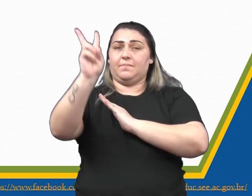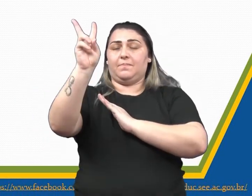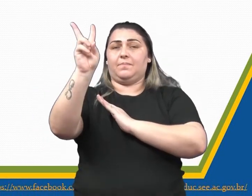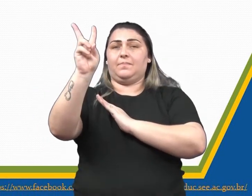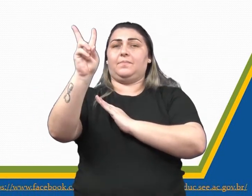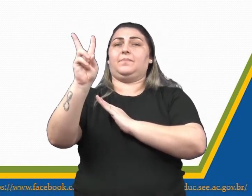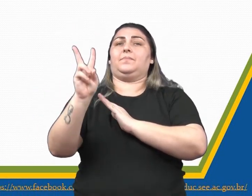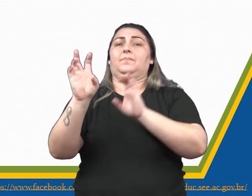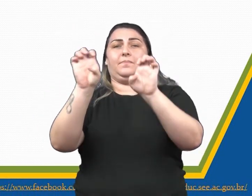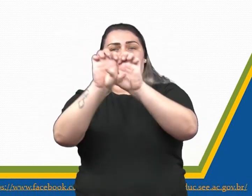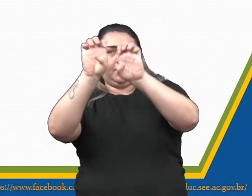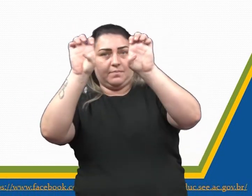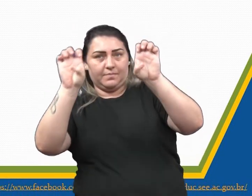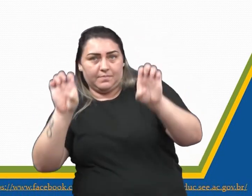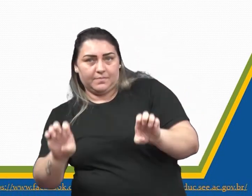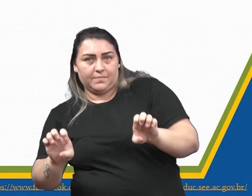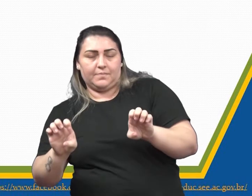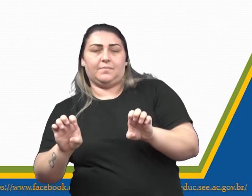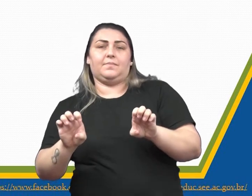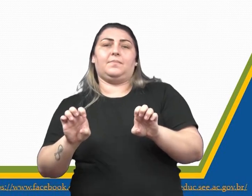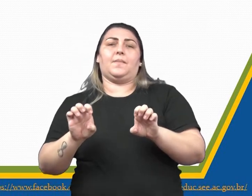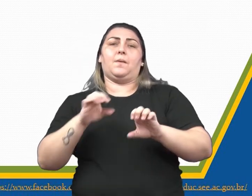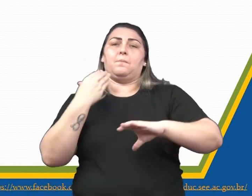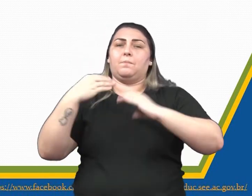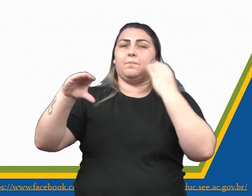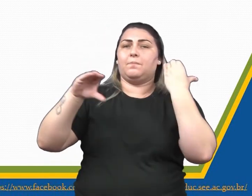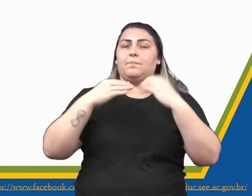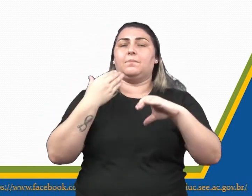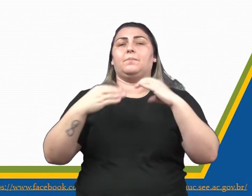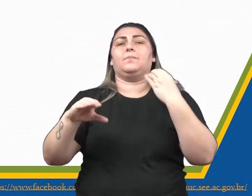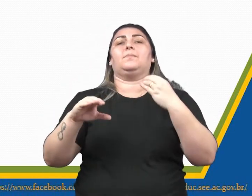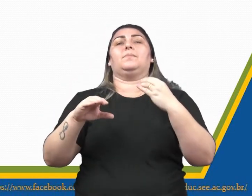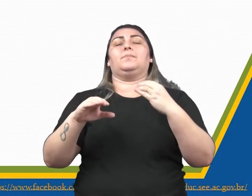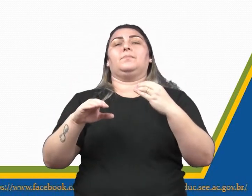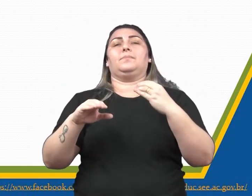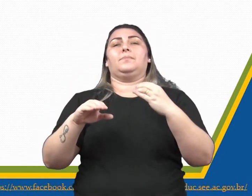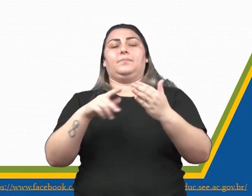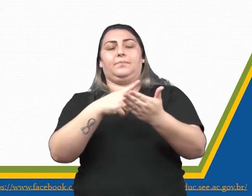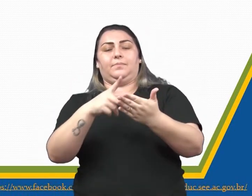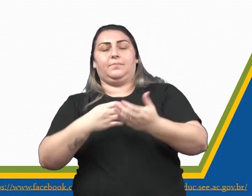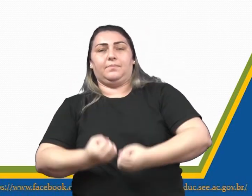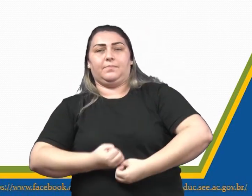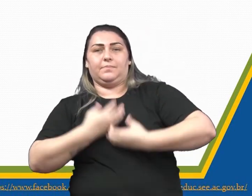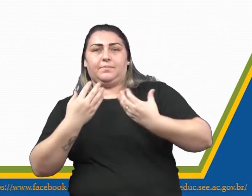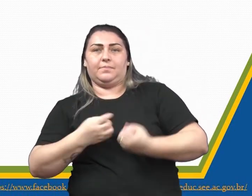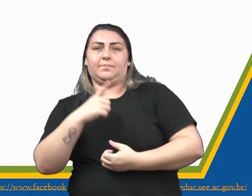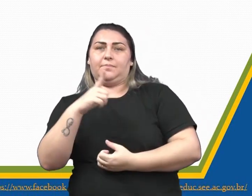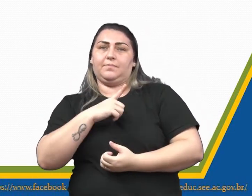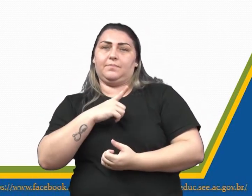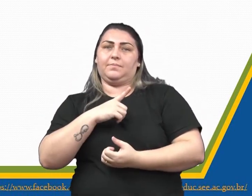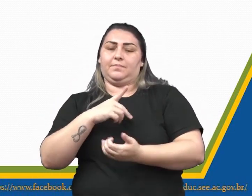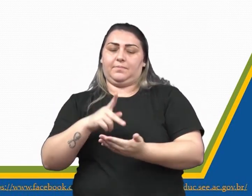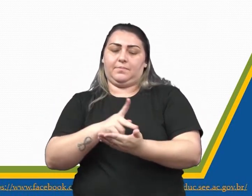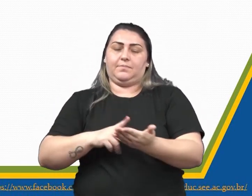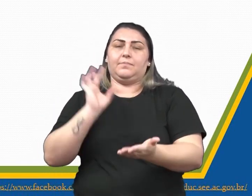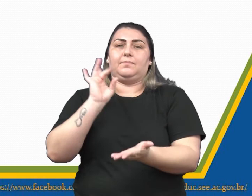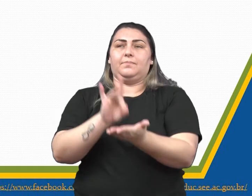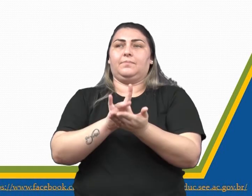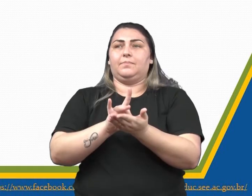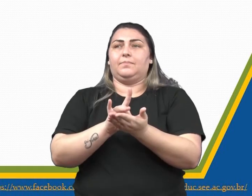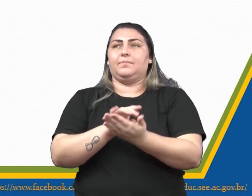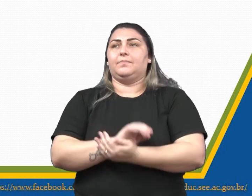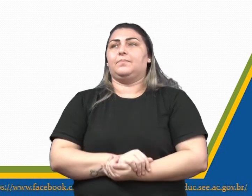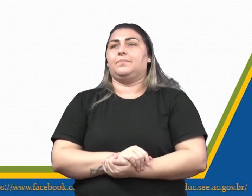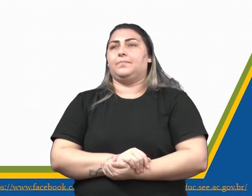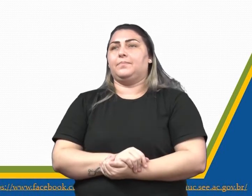dos aspectos geométricos da arte, música, poesia e artes plásticas. E aí nós temos o poema concreto.